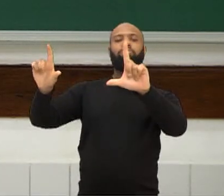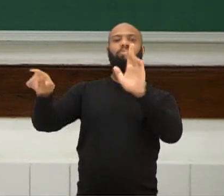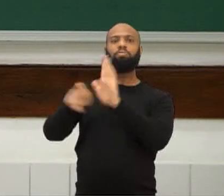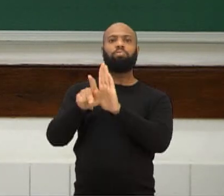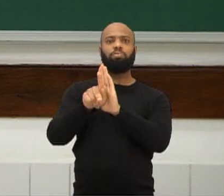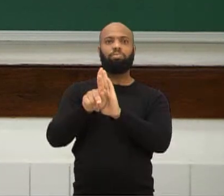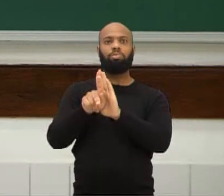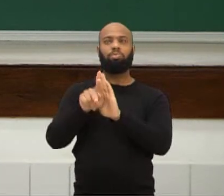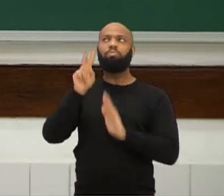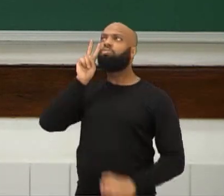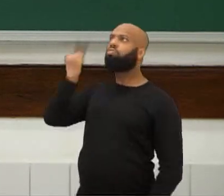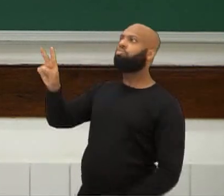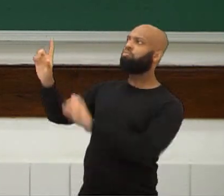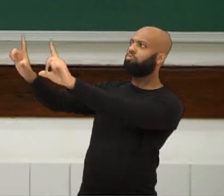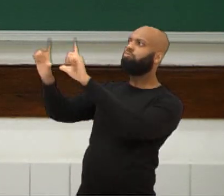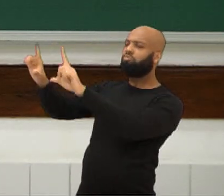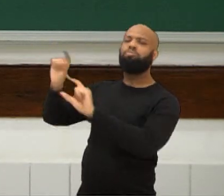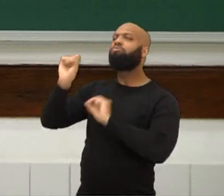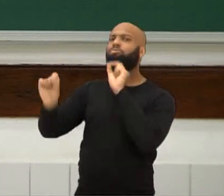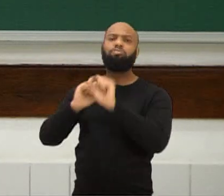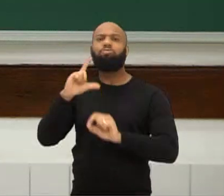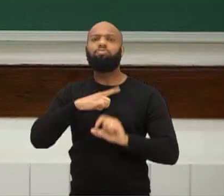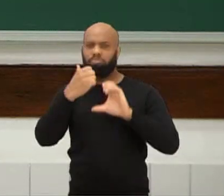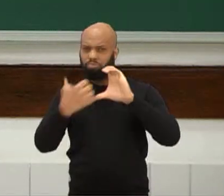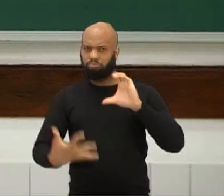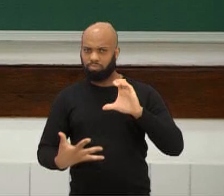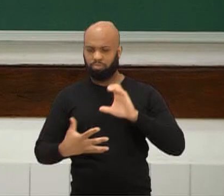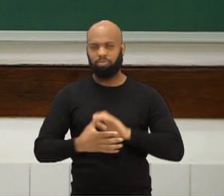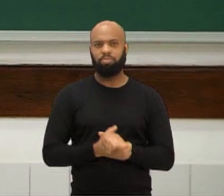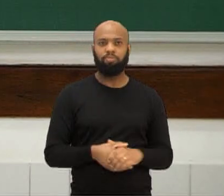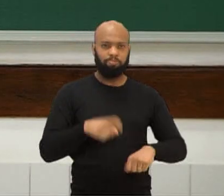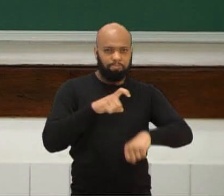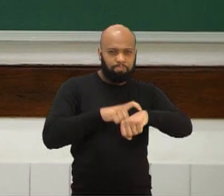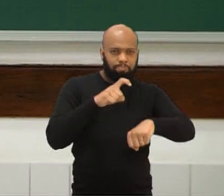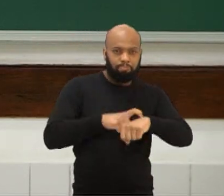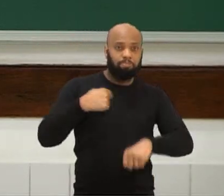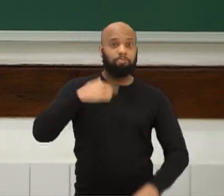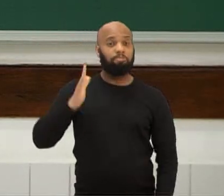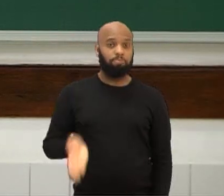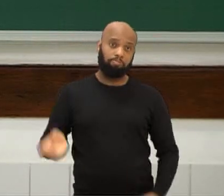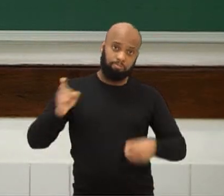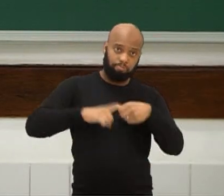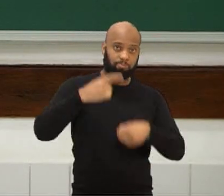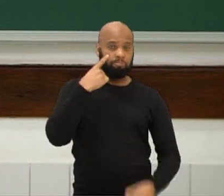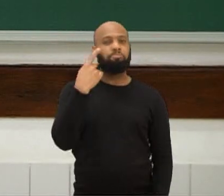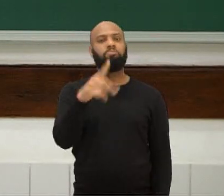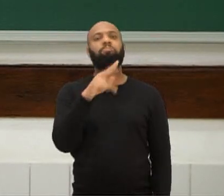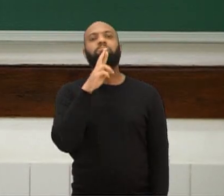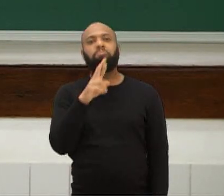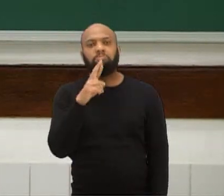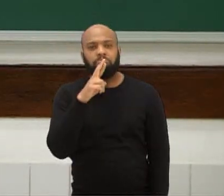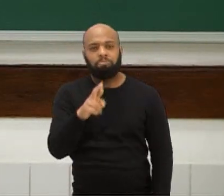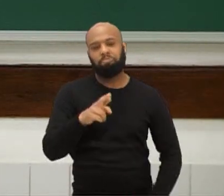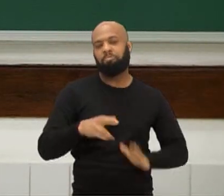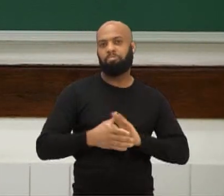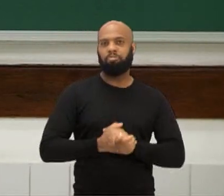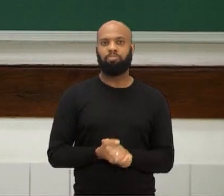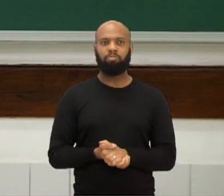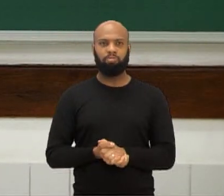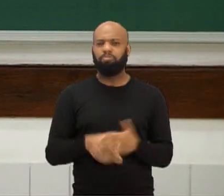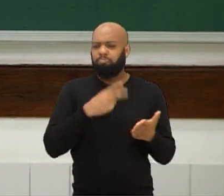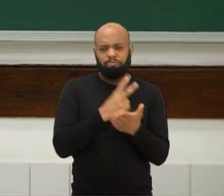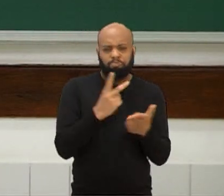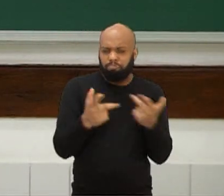partir do olhar que vocês têm sobre esse autorretrato dela? Pensem um pouquinho. A mesma coisa do exercício